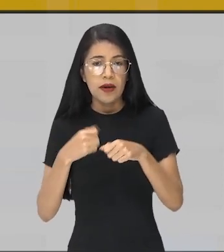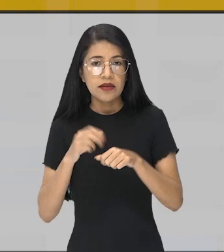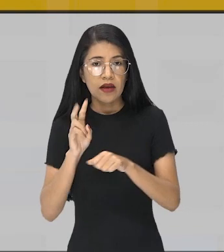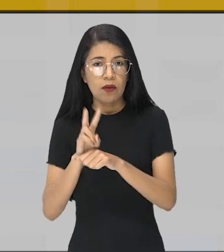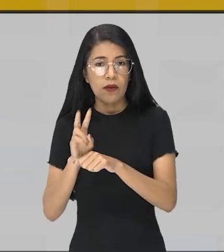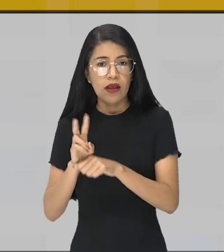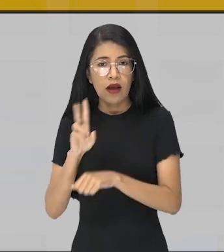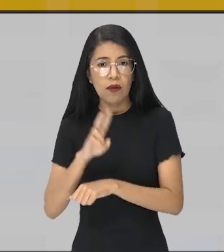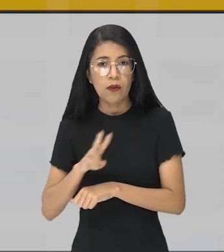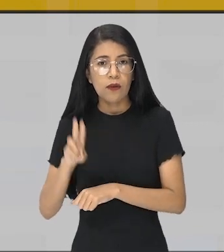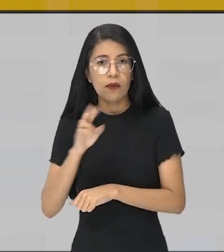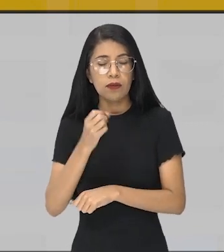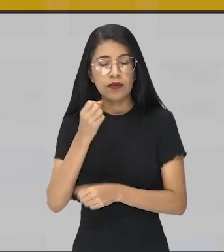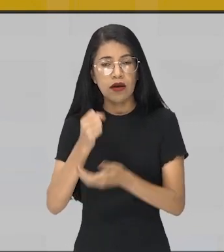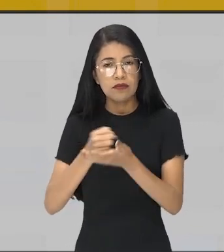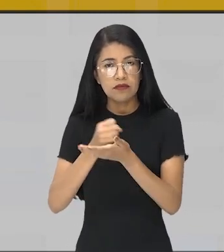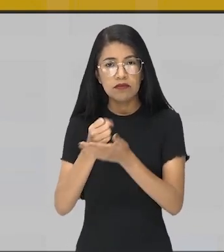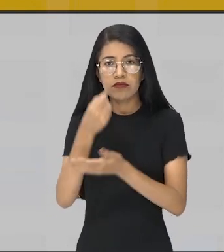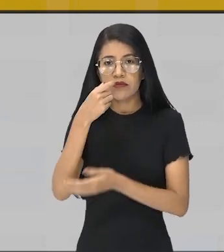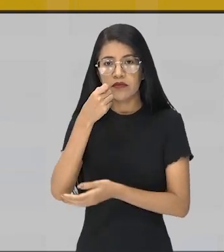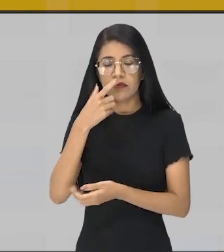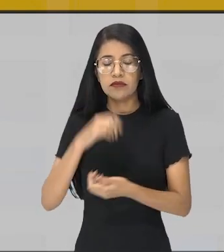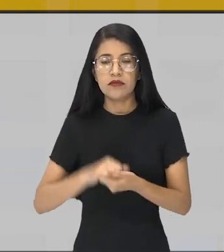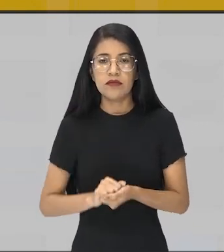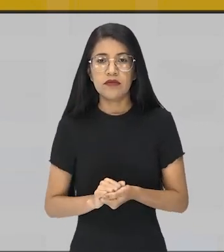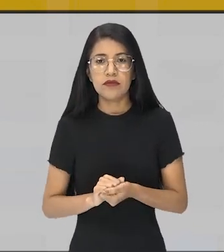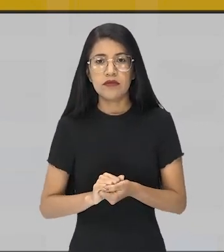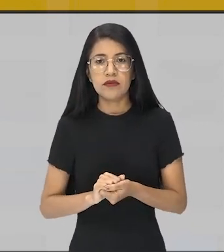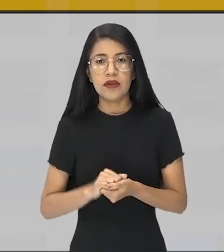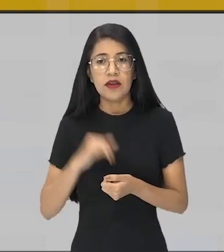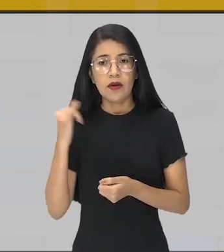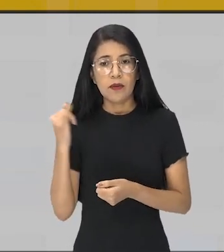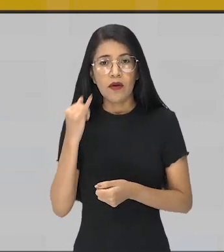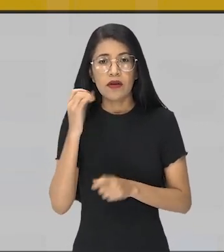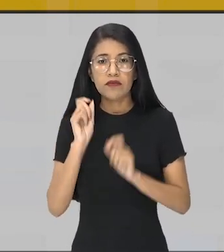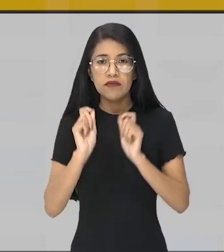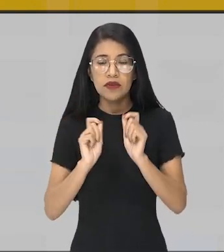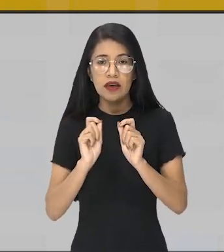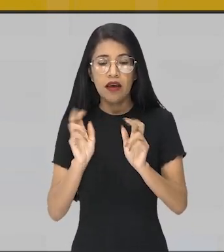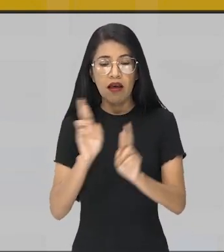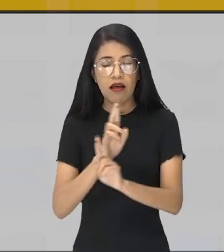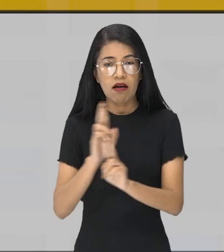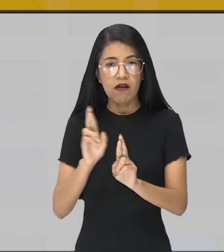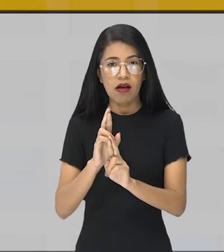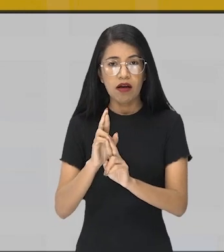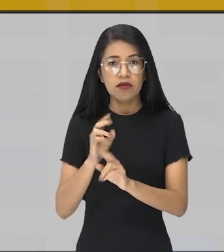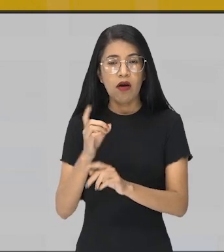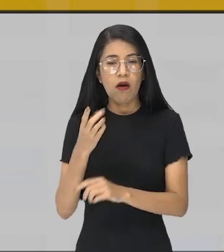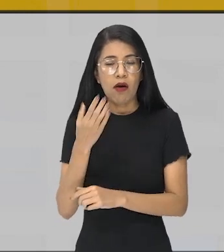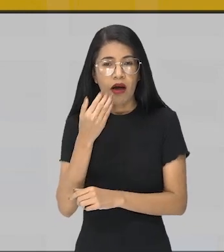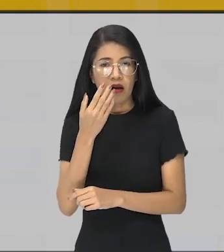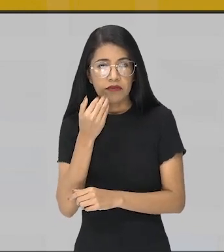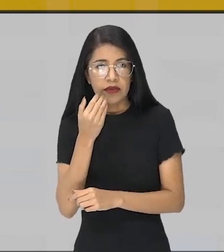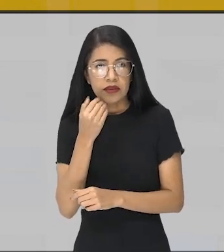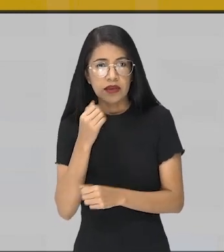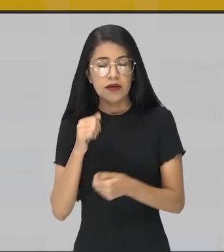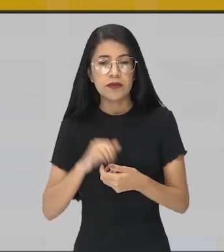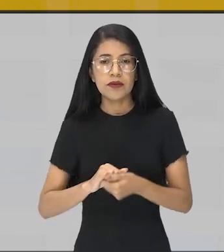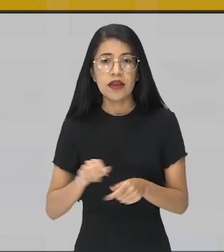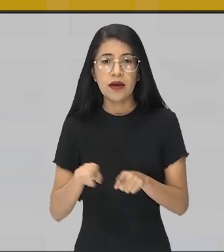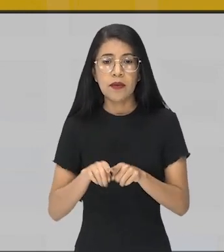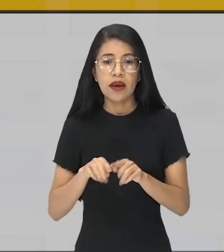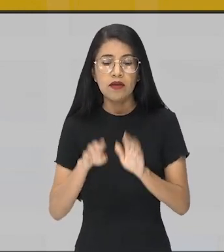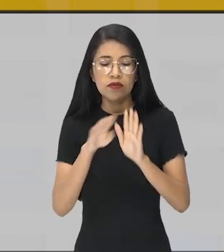o uso da medicação. É fundamental que, em associação à dieta, seja estabelecido um programa